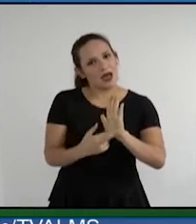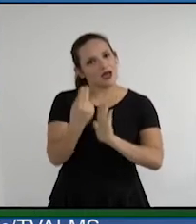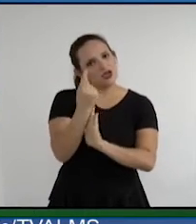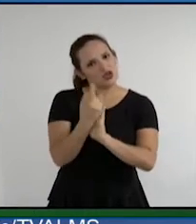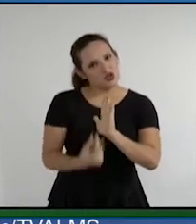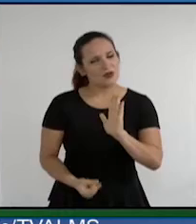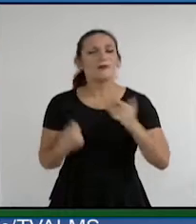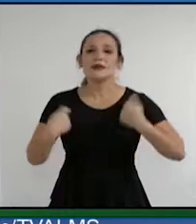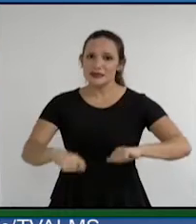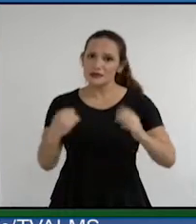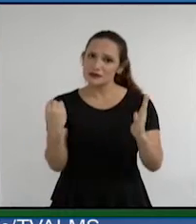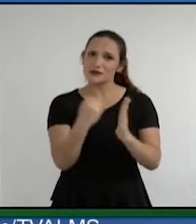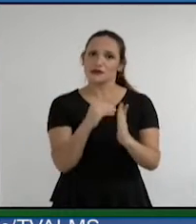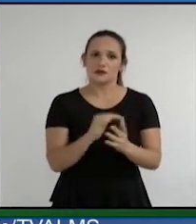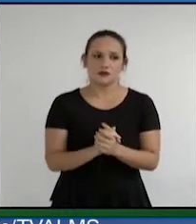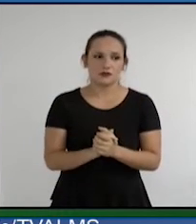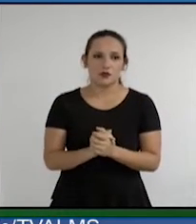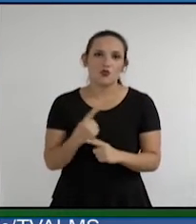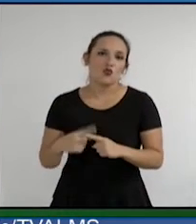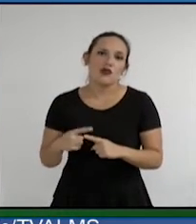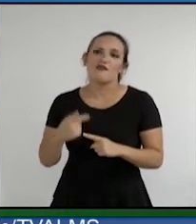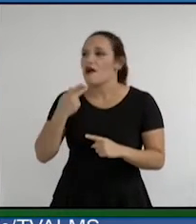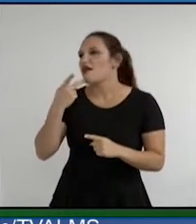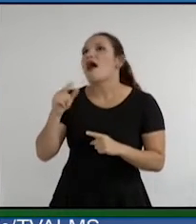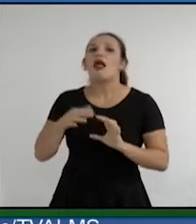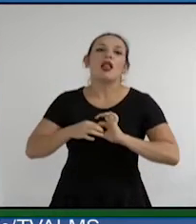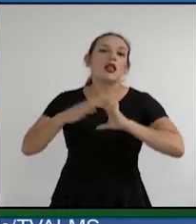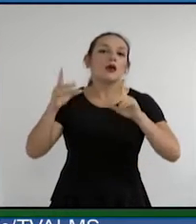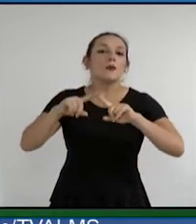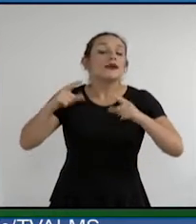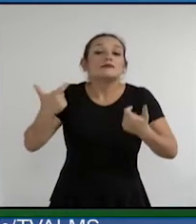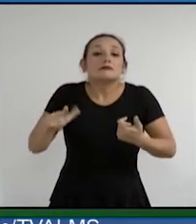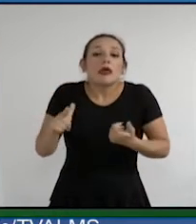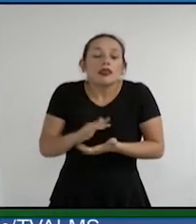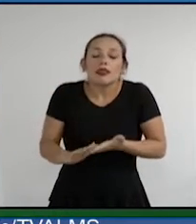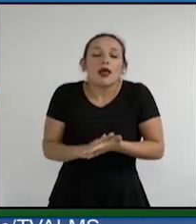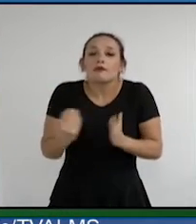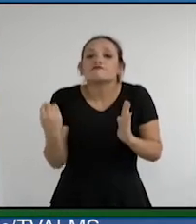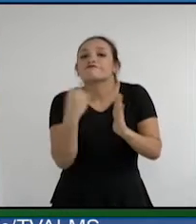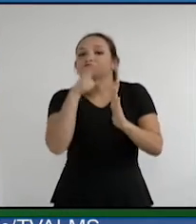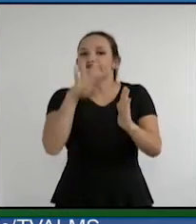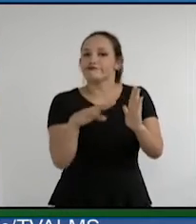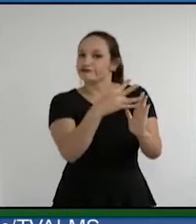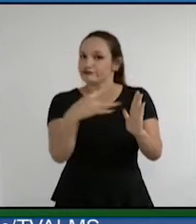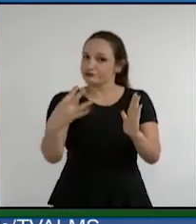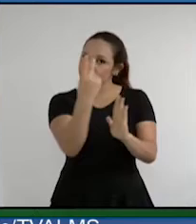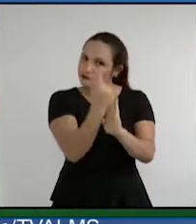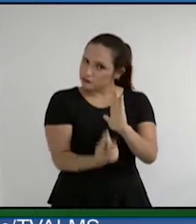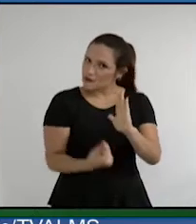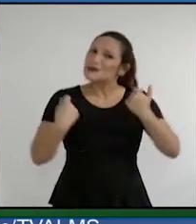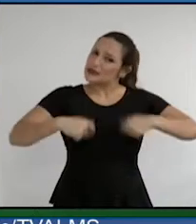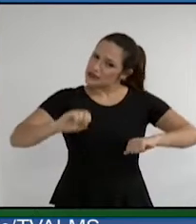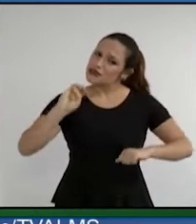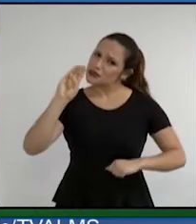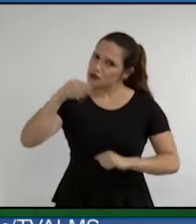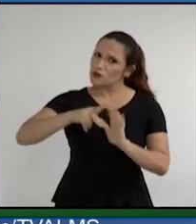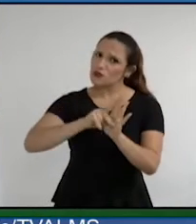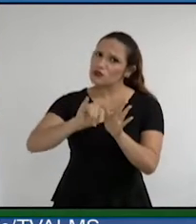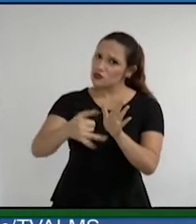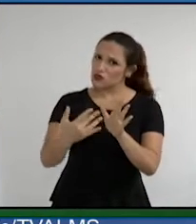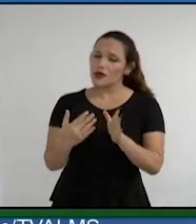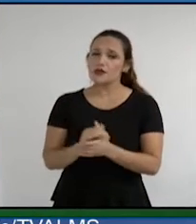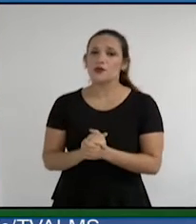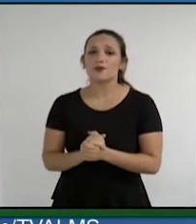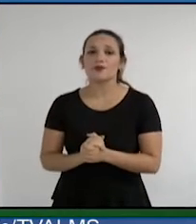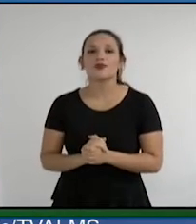enganação. Porque não tem como fazer, porque juridicamente é impossível fazer a alteração de um programa que já está instituído. E